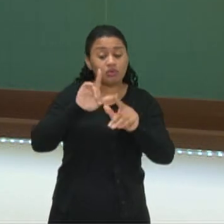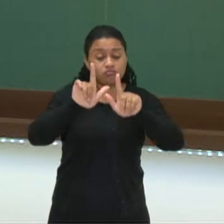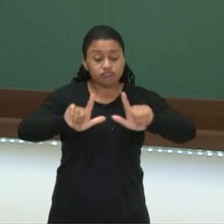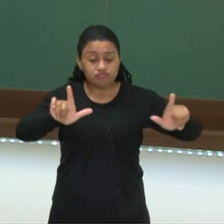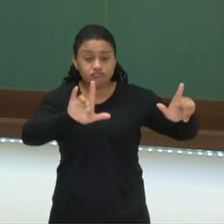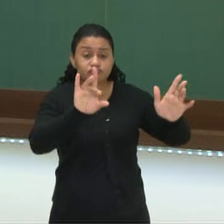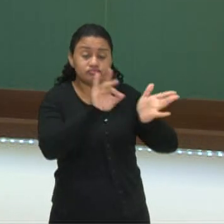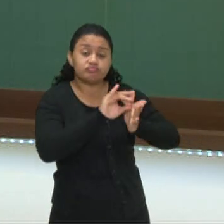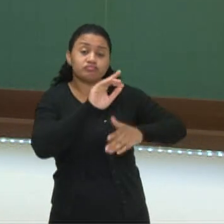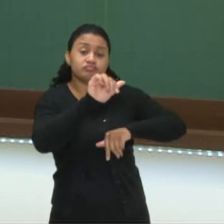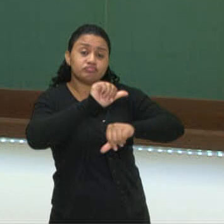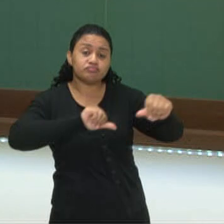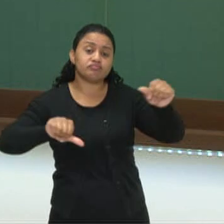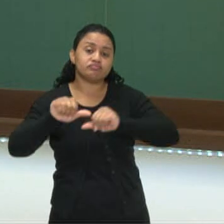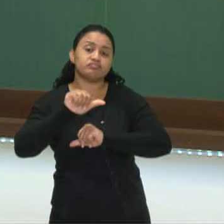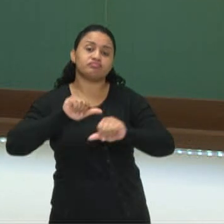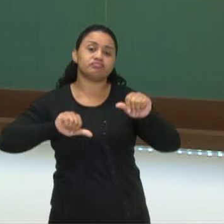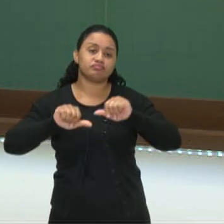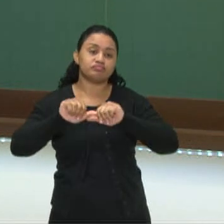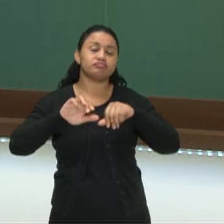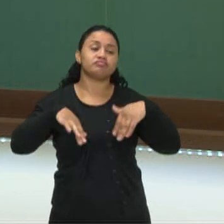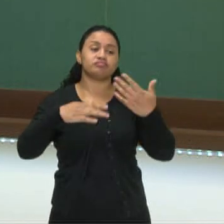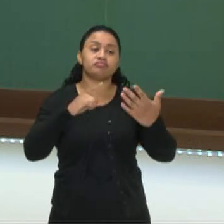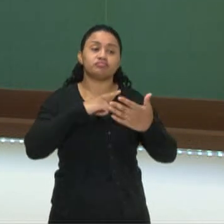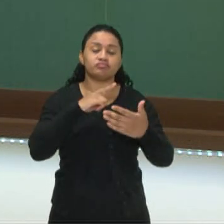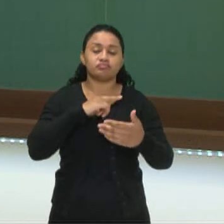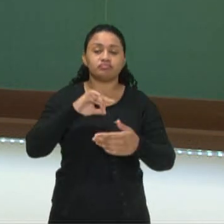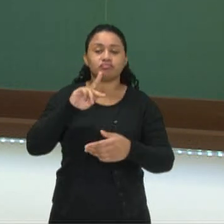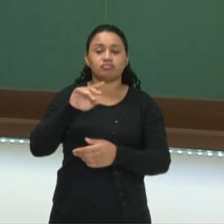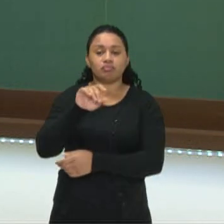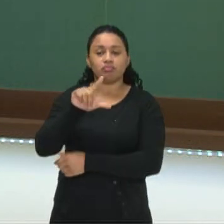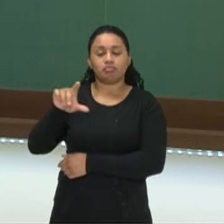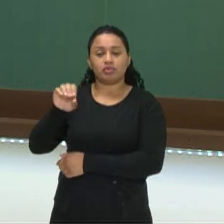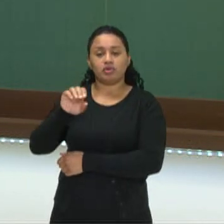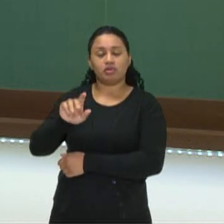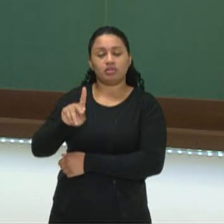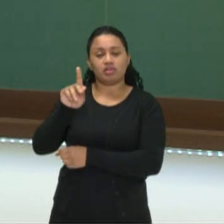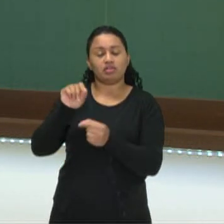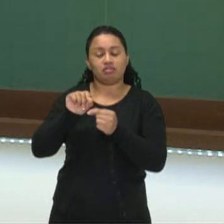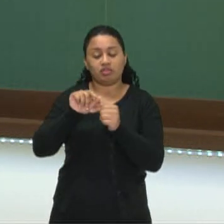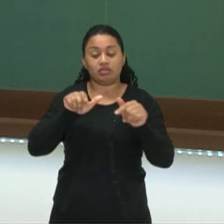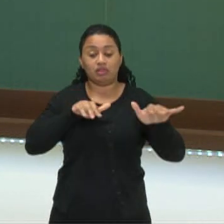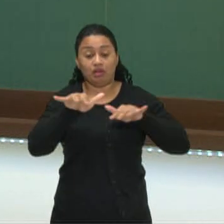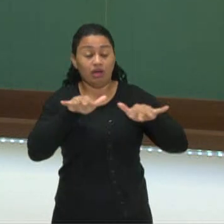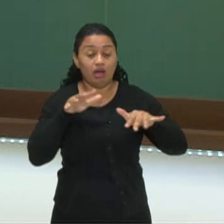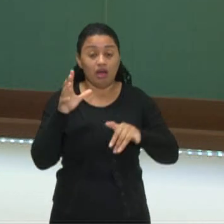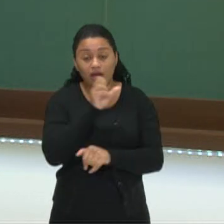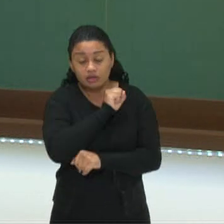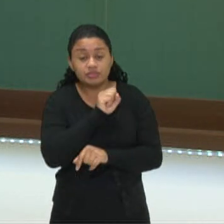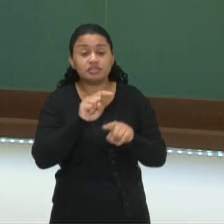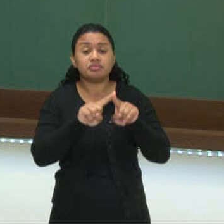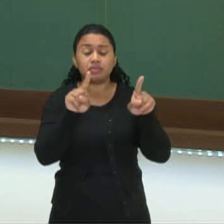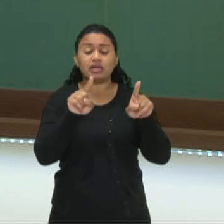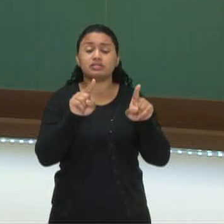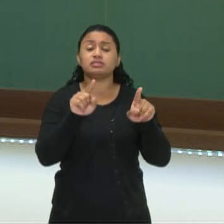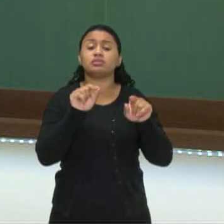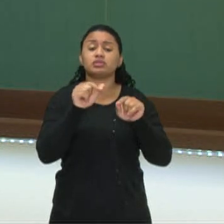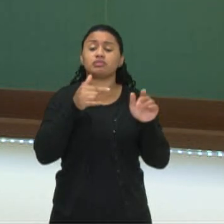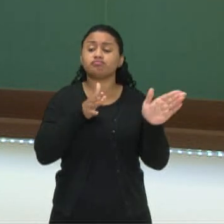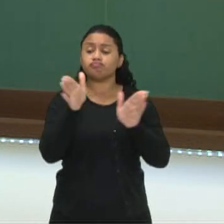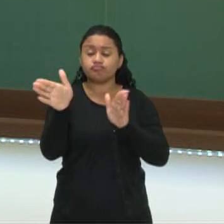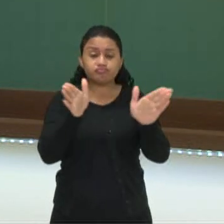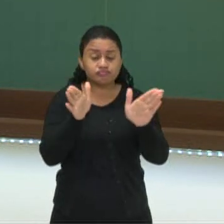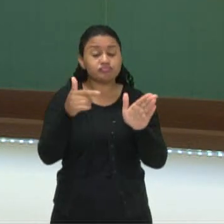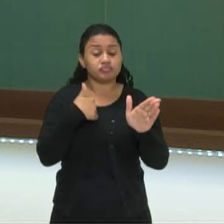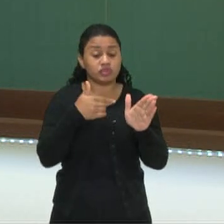vai evoluindo. Então nós temos o Jackson Pollock que faz essa coisa muito agitada, muito rápida, mas de repente uma vertente seguindo